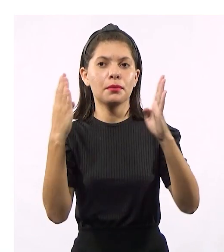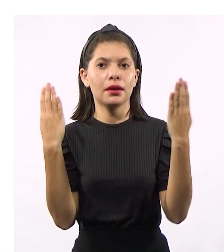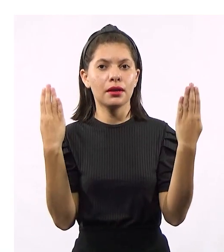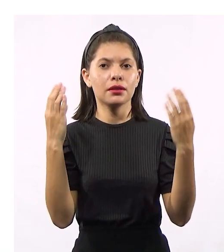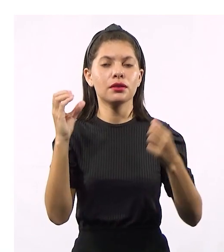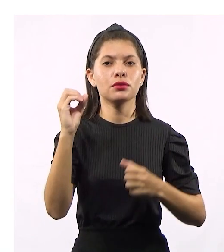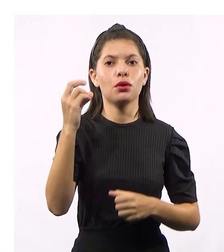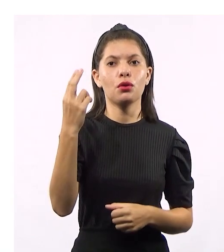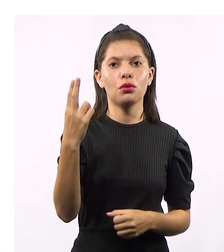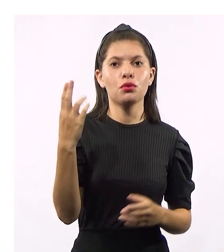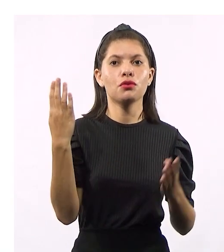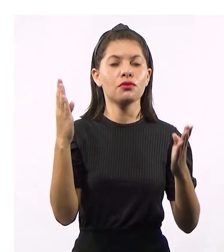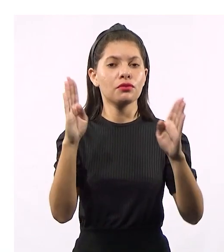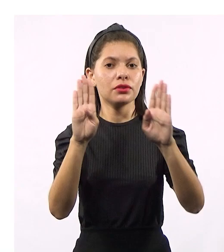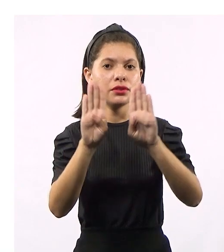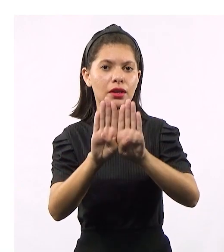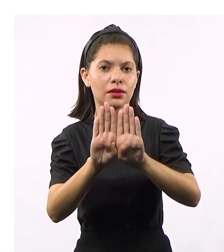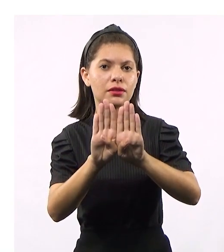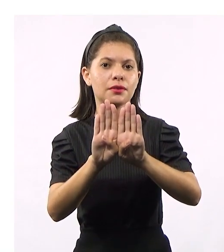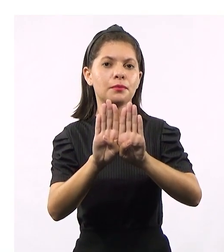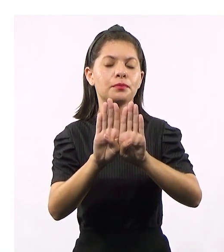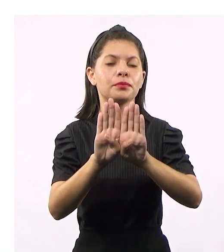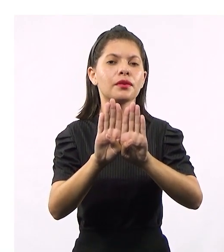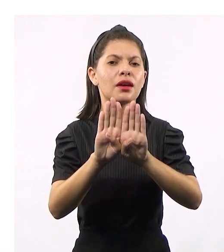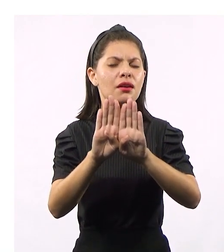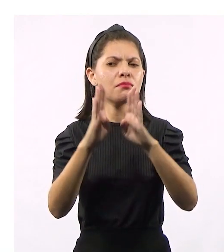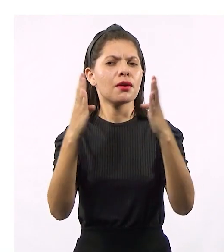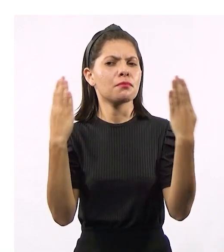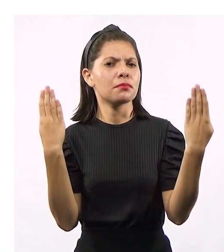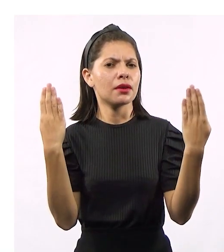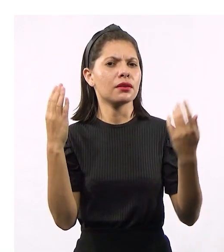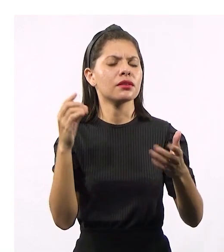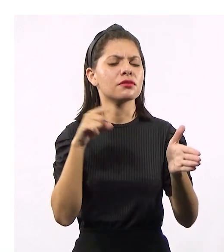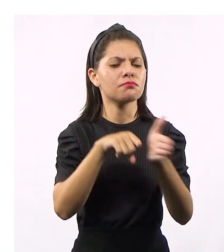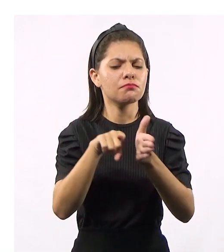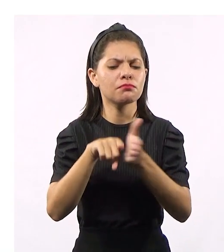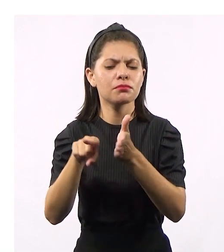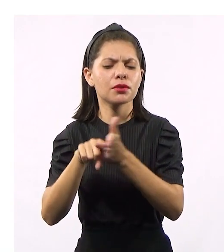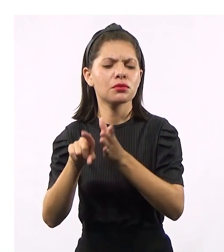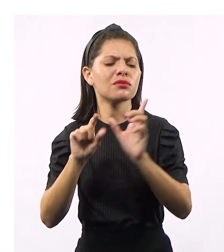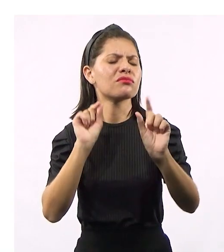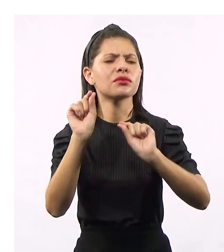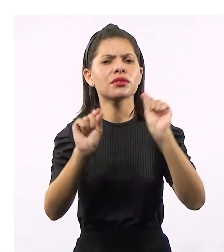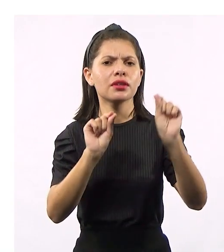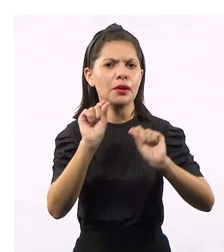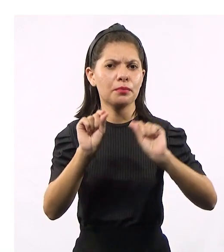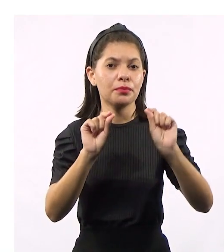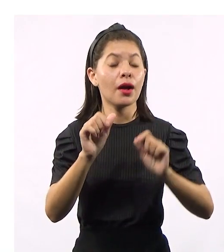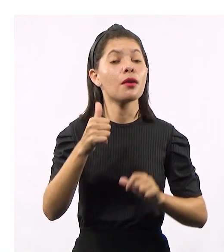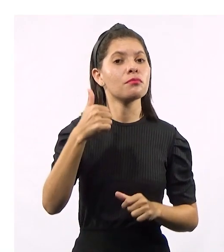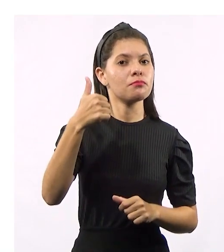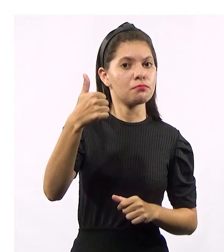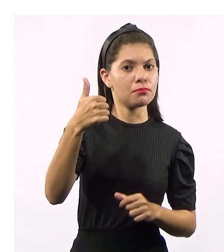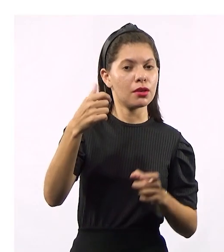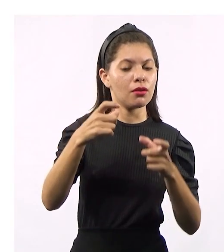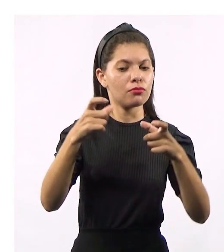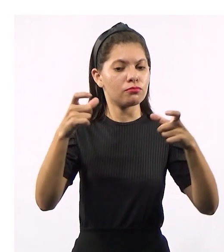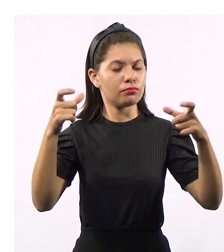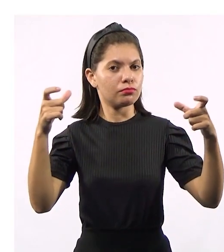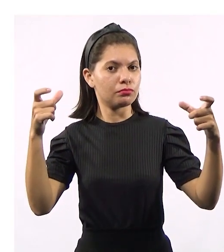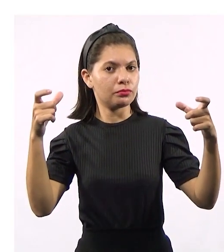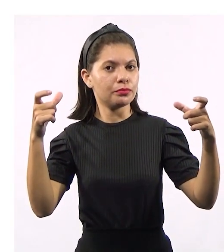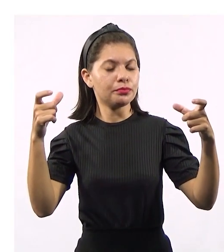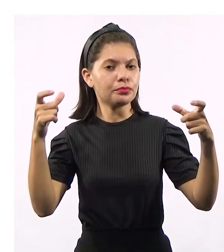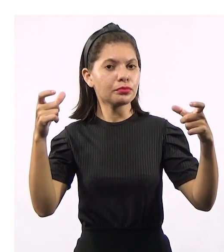questões fechadas. Quando a gente fala de questões abertas, elas possuem uma vantagem superior em